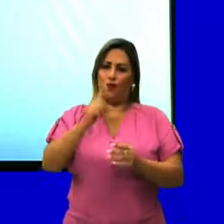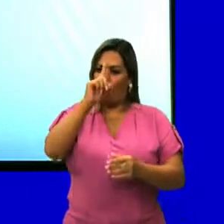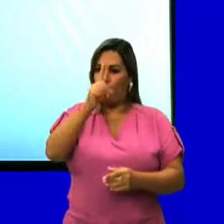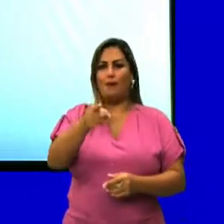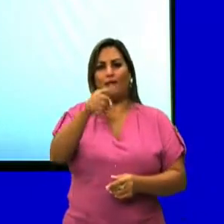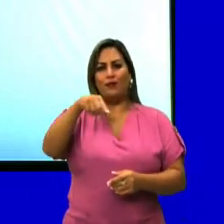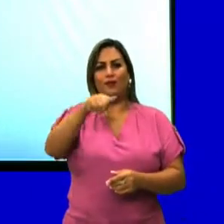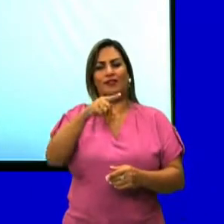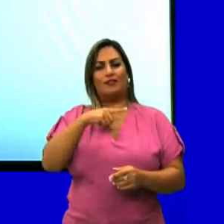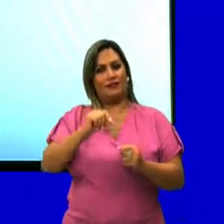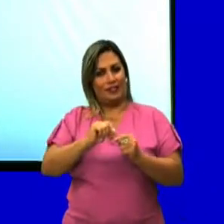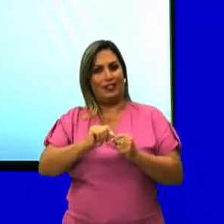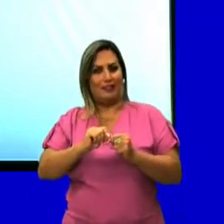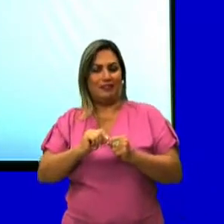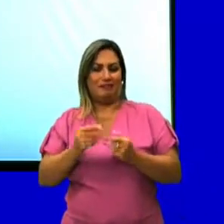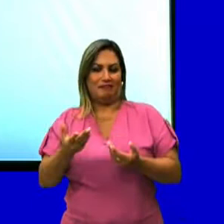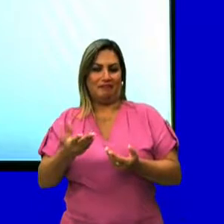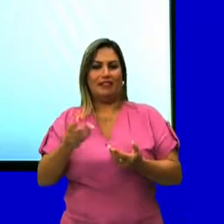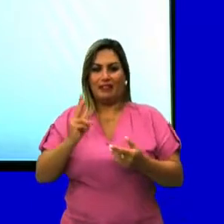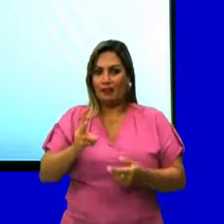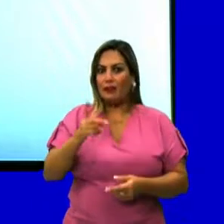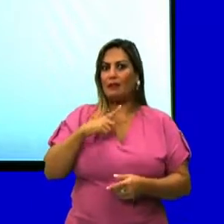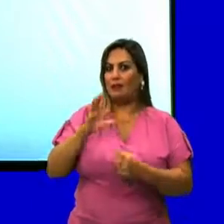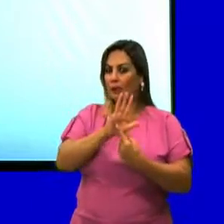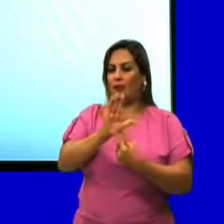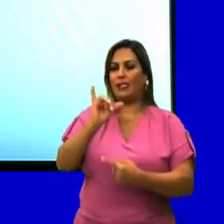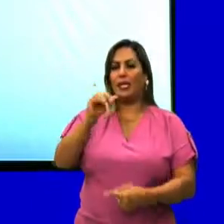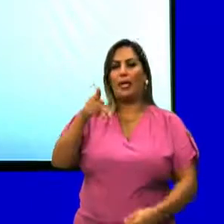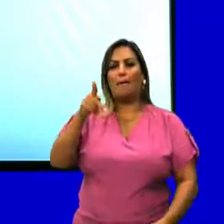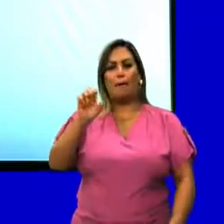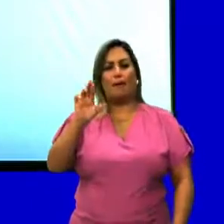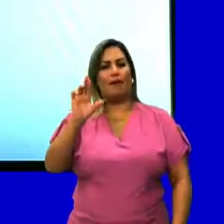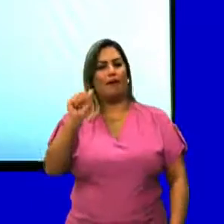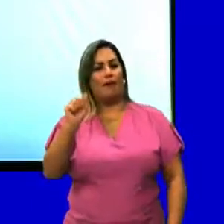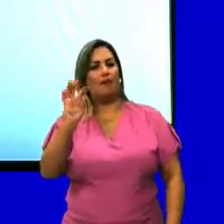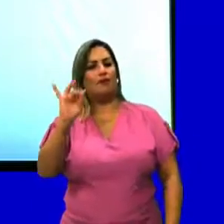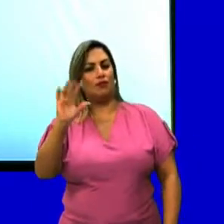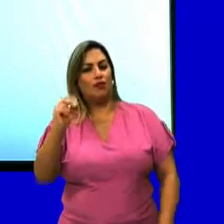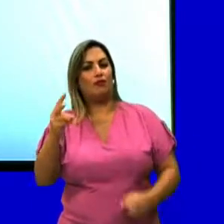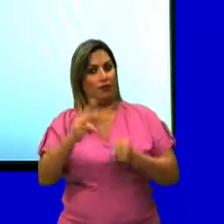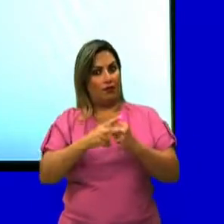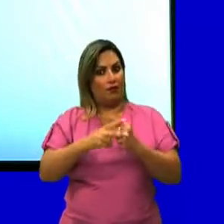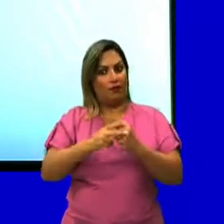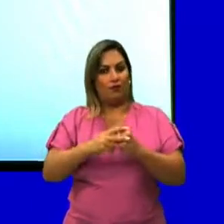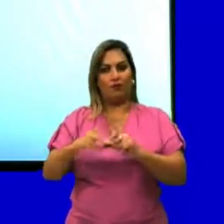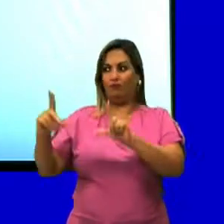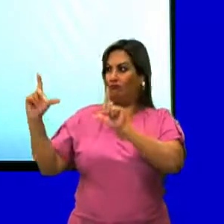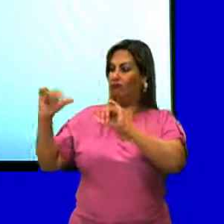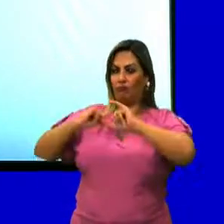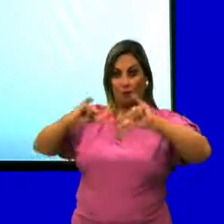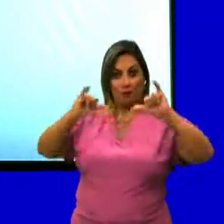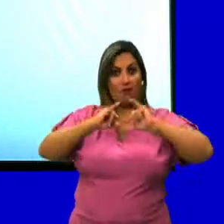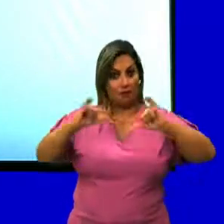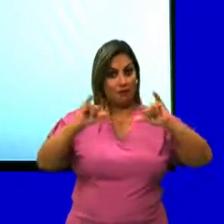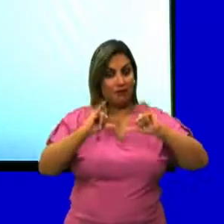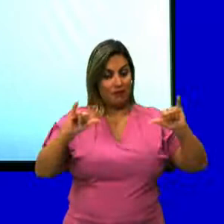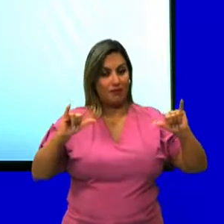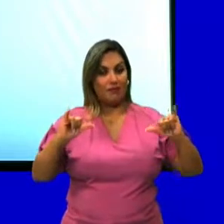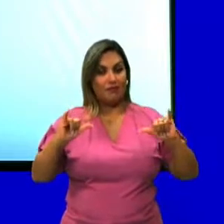uma ordem para o interlocutor. Então, todas as vezes que nós nos deparamos com um anúncio, né, com uma propaganda,